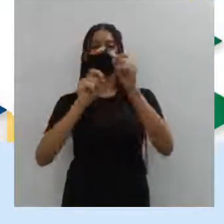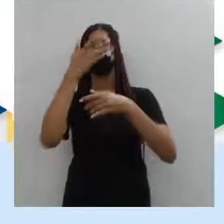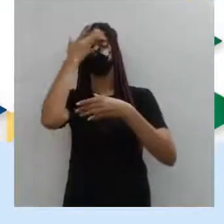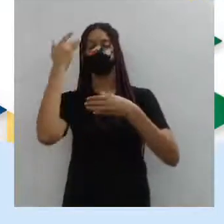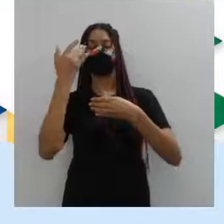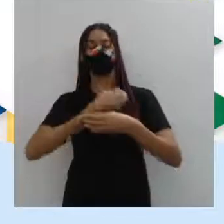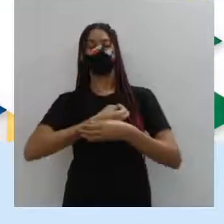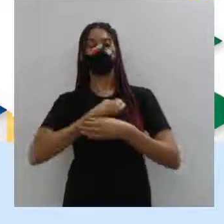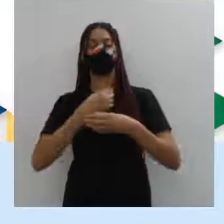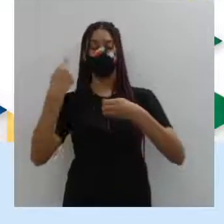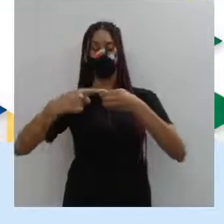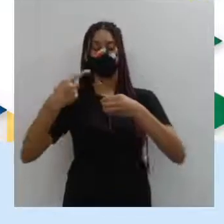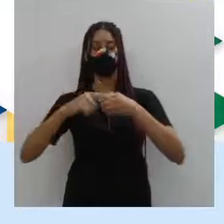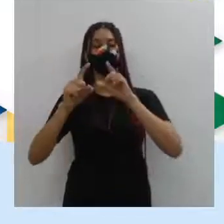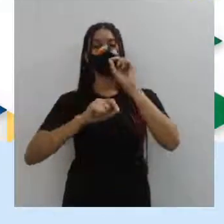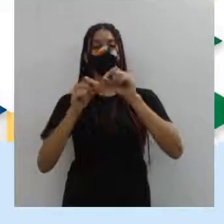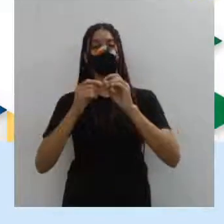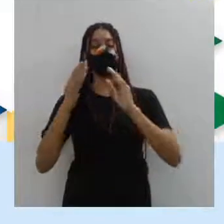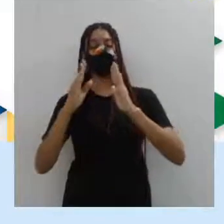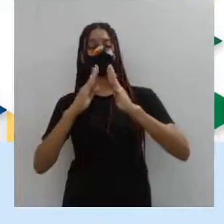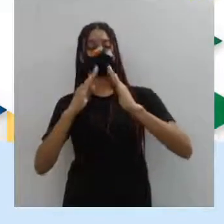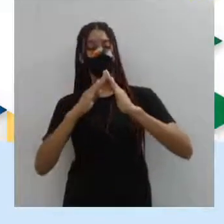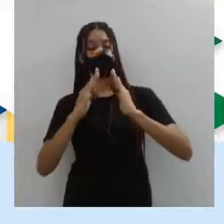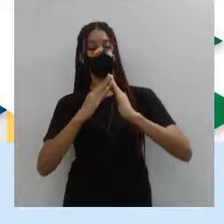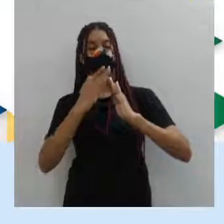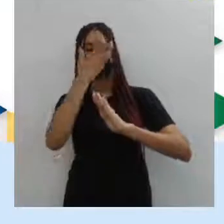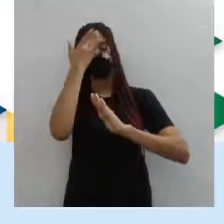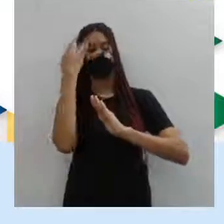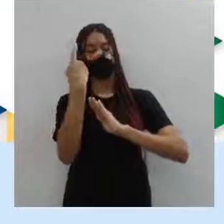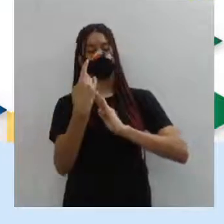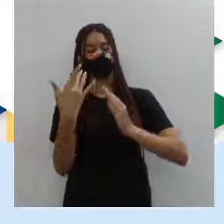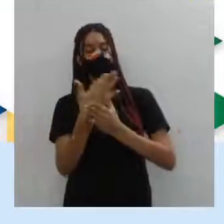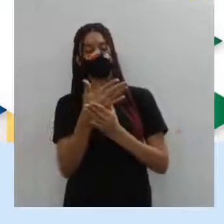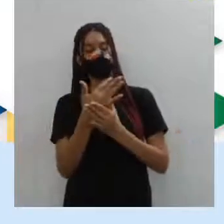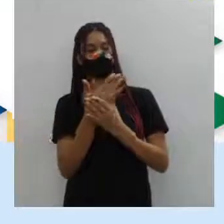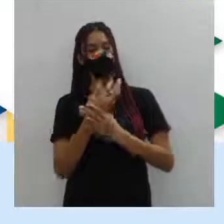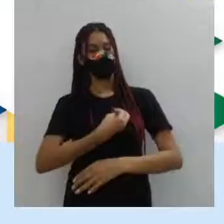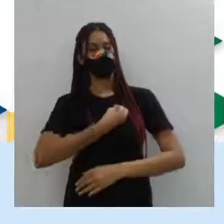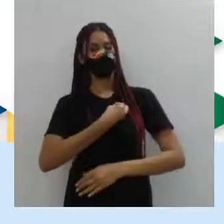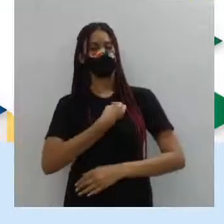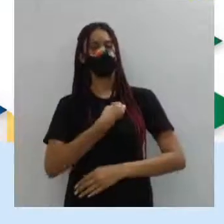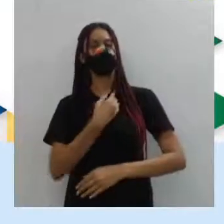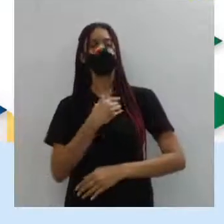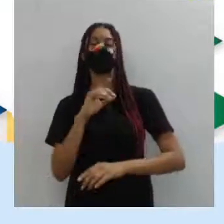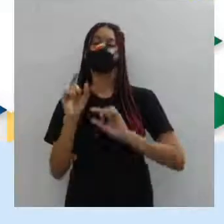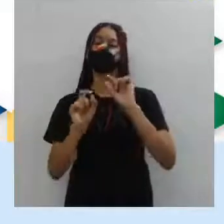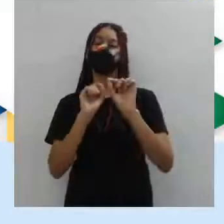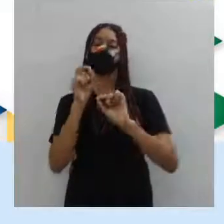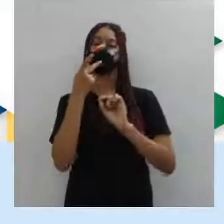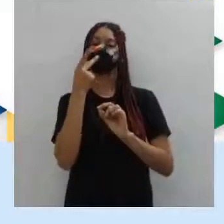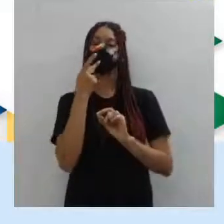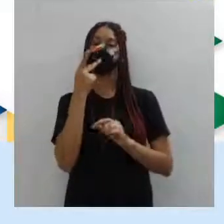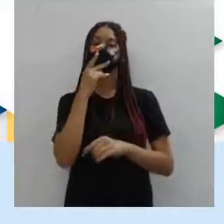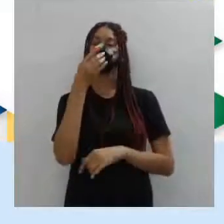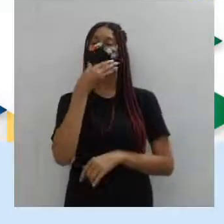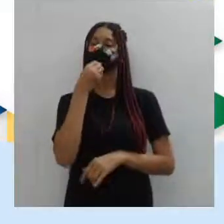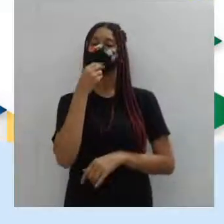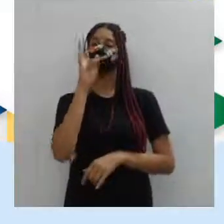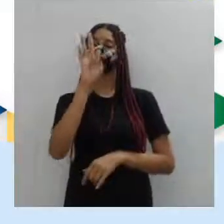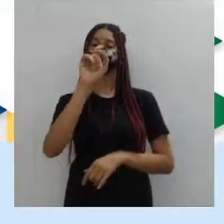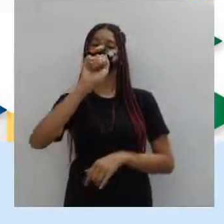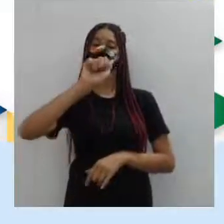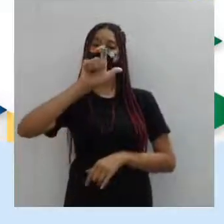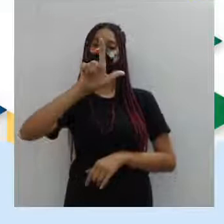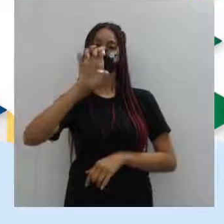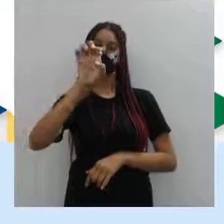é a pessoa. Então, conta-se que Tales, em suas viagens, uma de suas viagens ao Egito, né? Ele